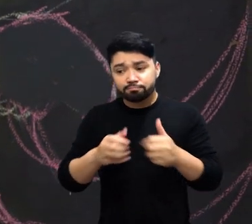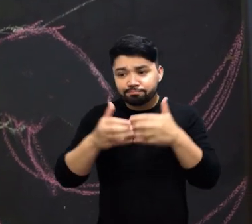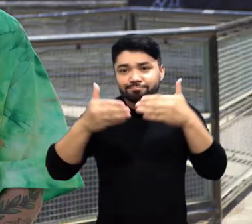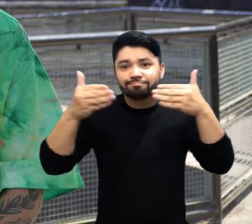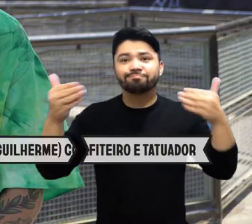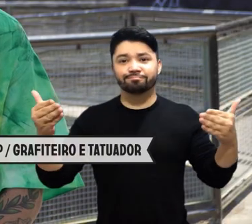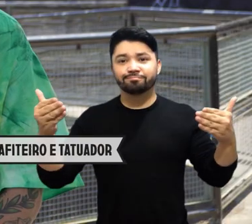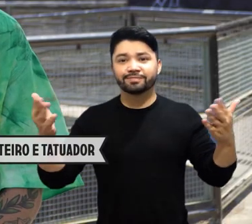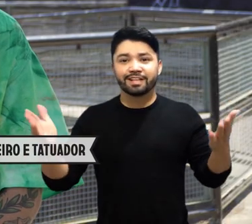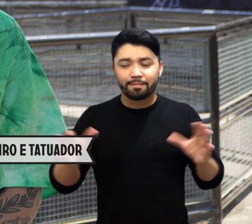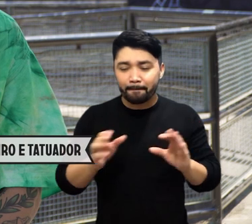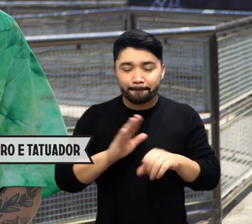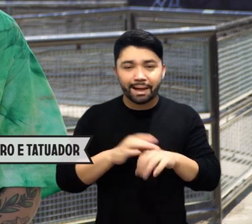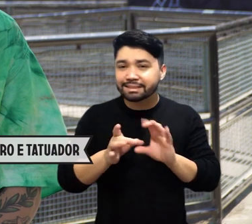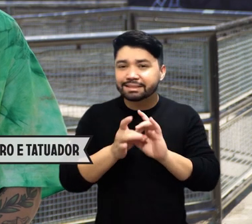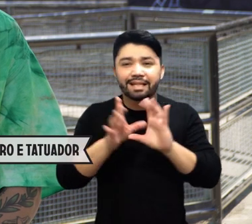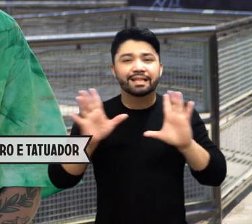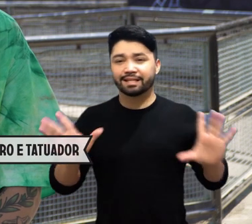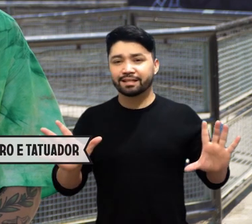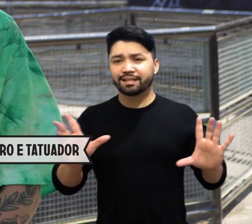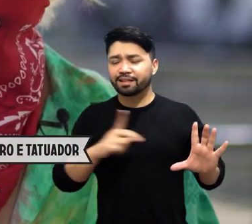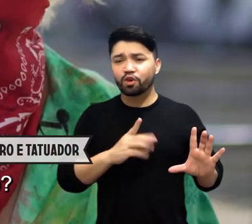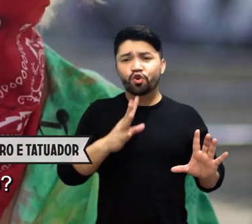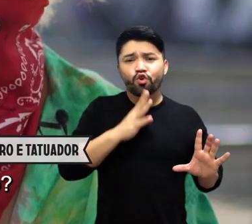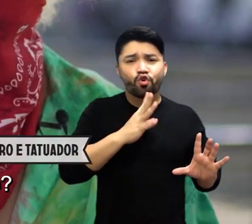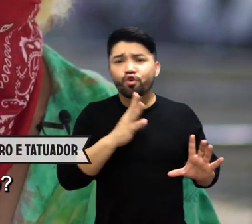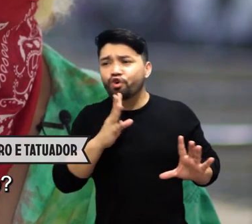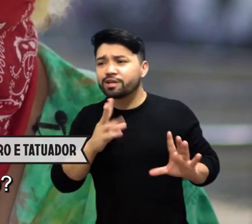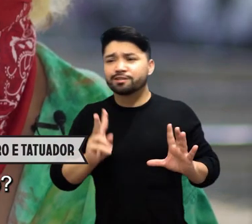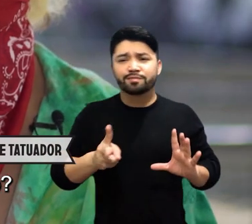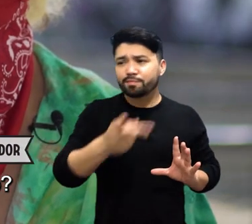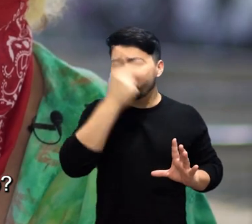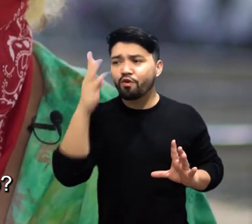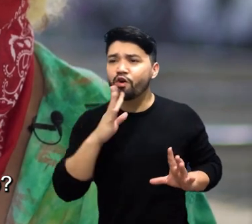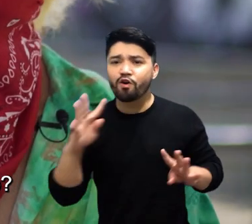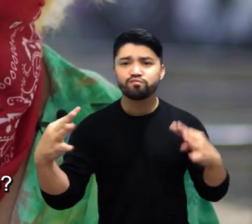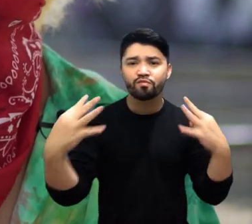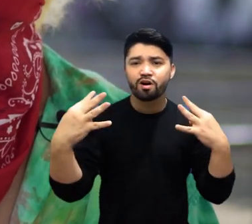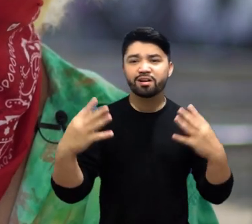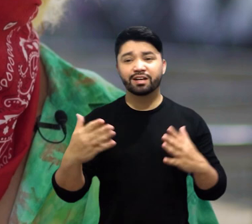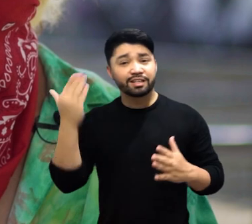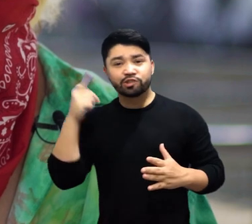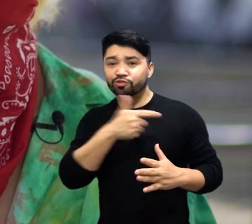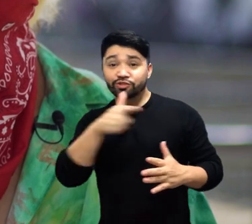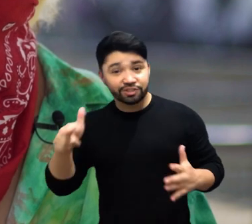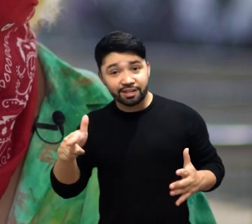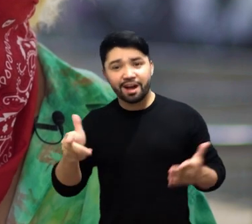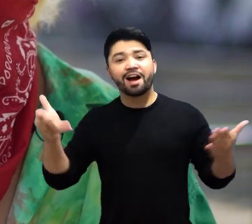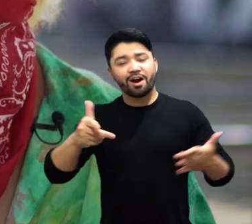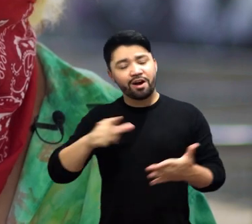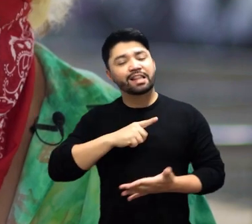entendeu? Porque, tipo, vai ter mais reconhecimento. Então, tipo, aqui já não tinha isso, tá ligado? Então, eu acho que é uma coisa, assim, que